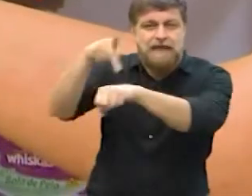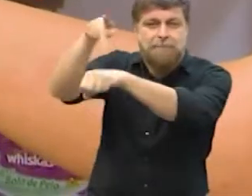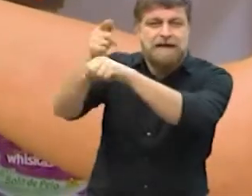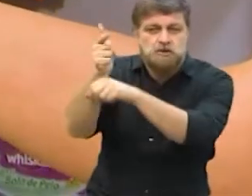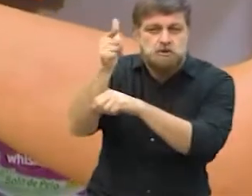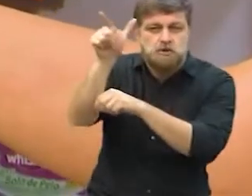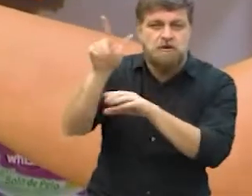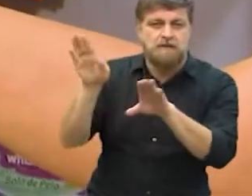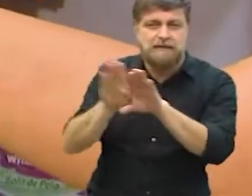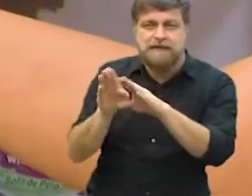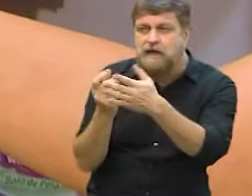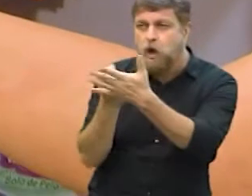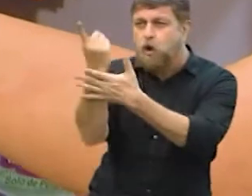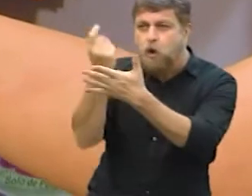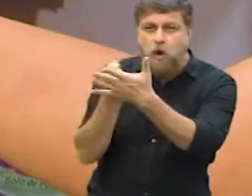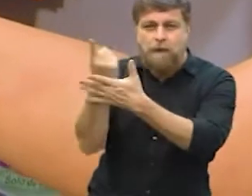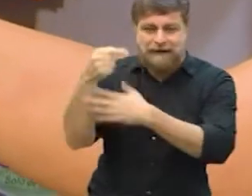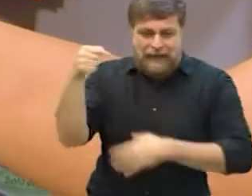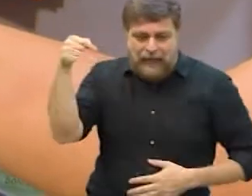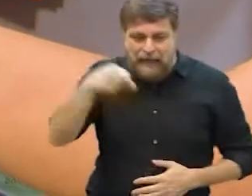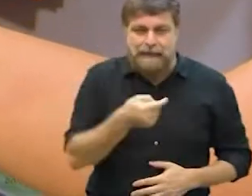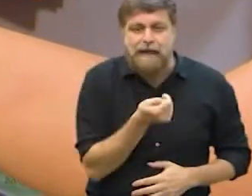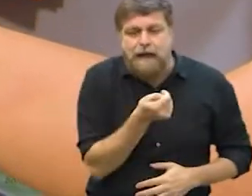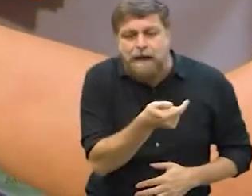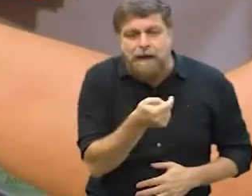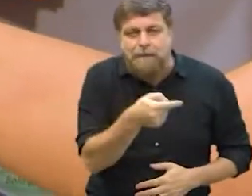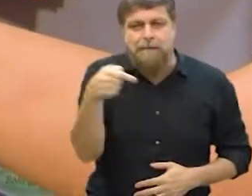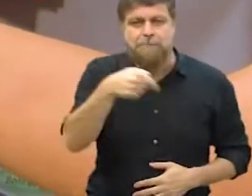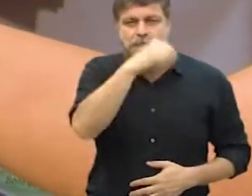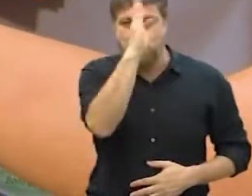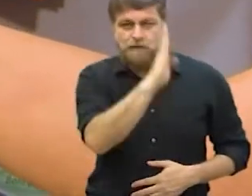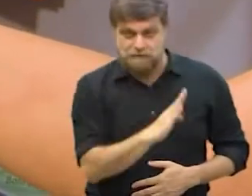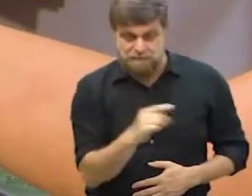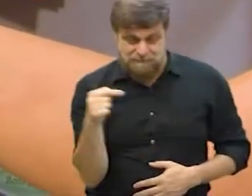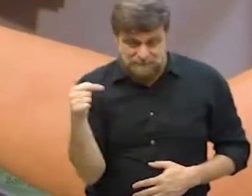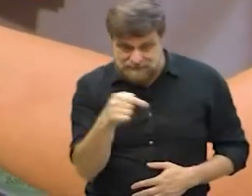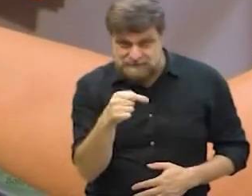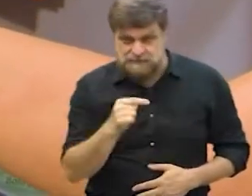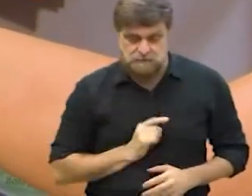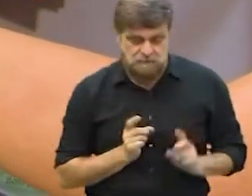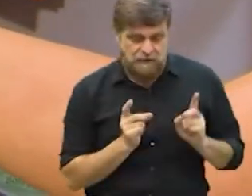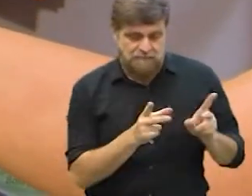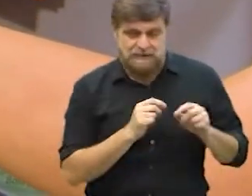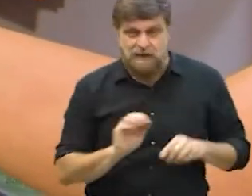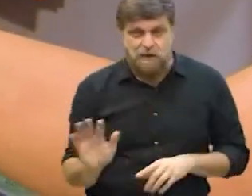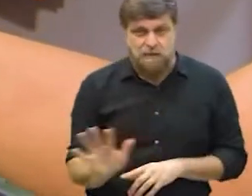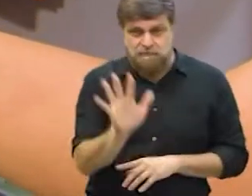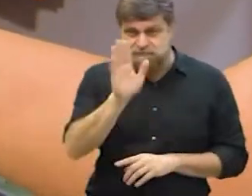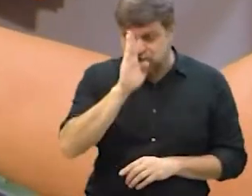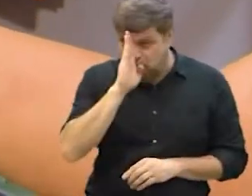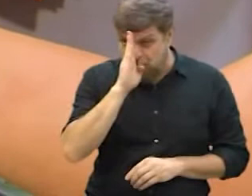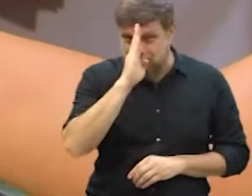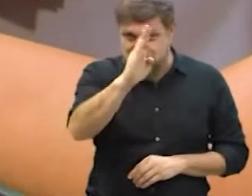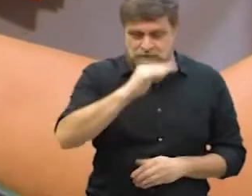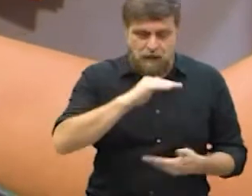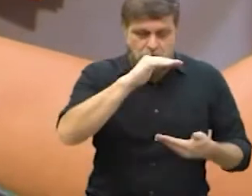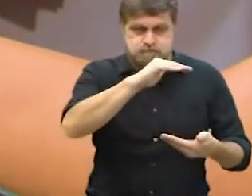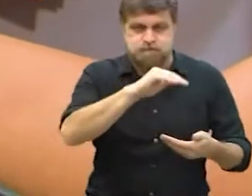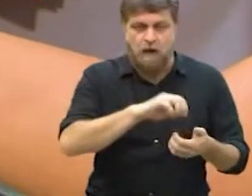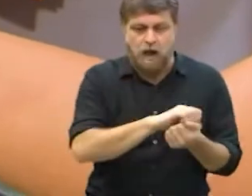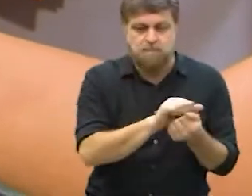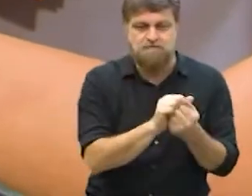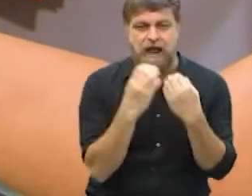É exportação que eles têm que fazer, sobra pouco aqui para nós aqui no Brasil, para eles que eles possam fazer, né?